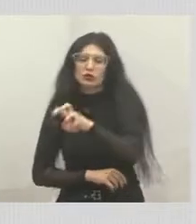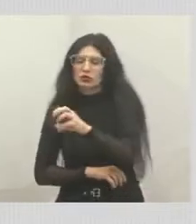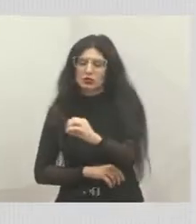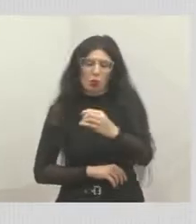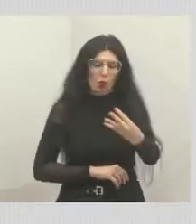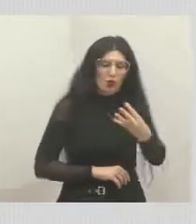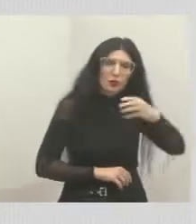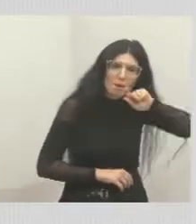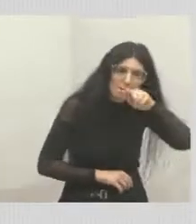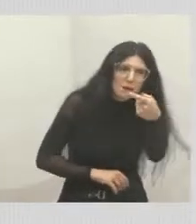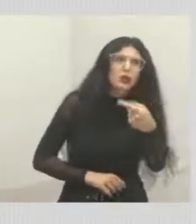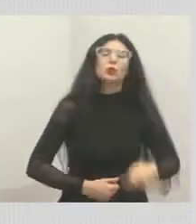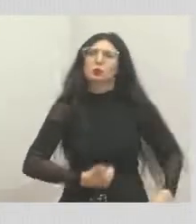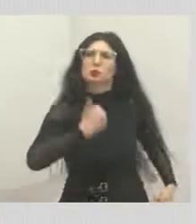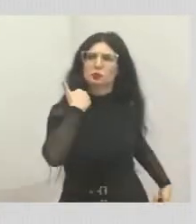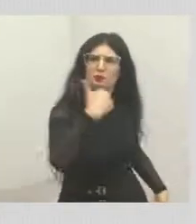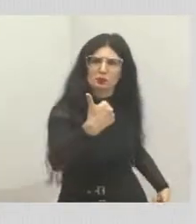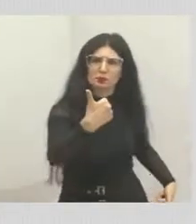98.504.000.